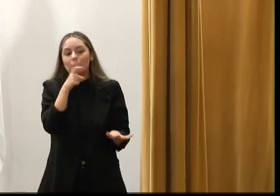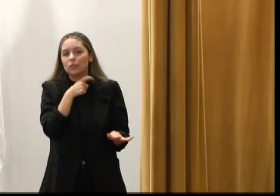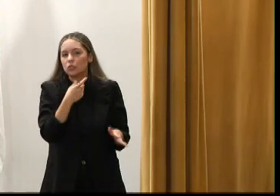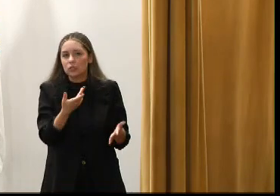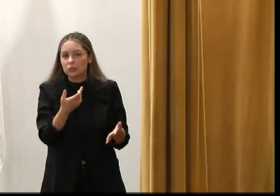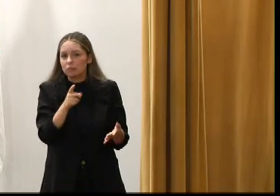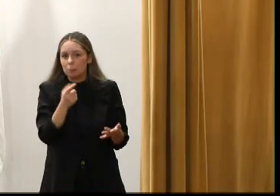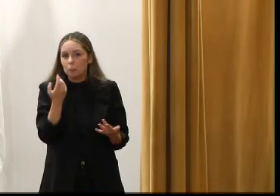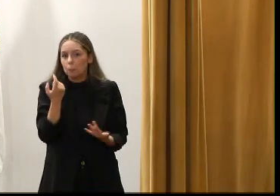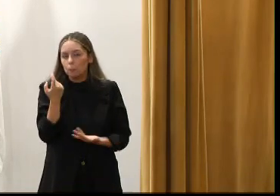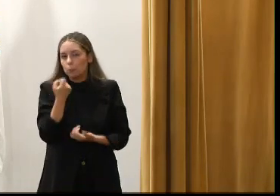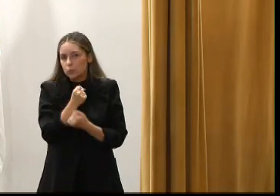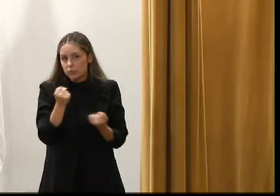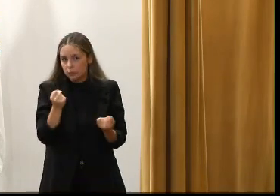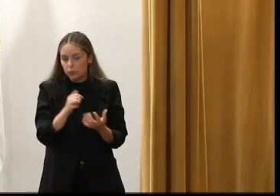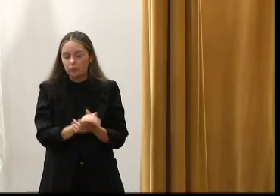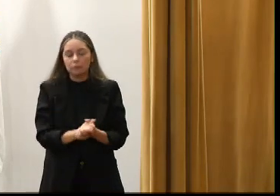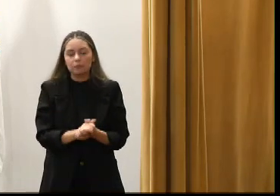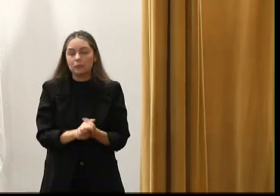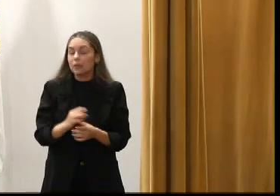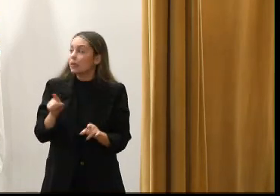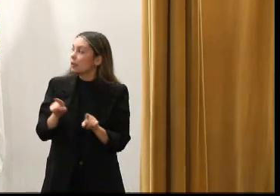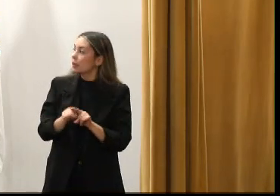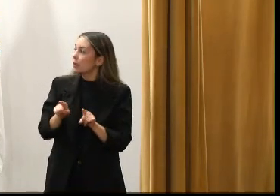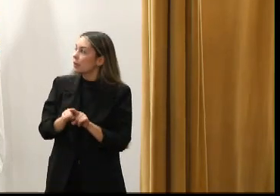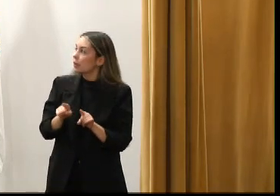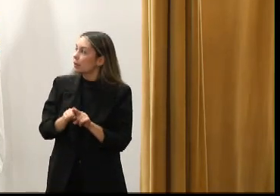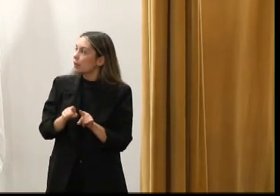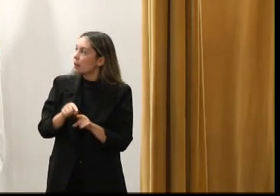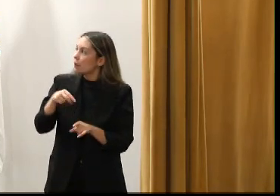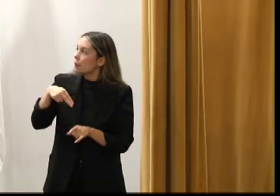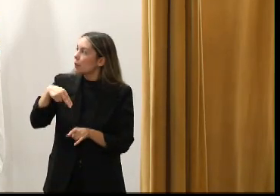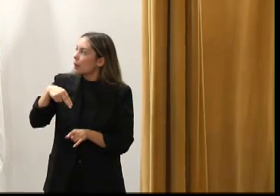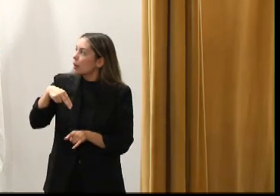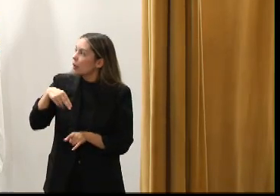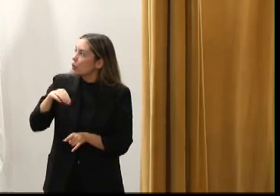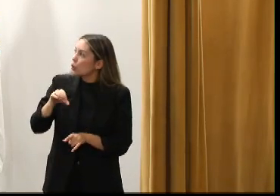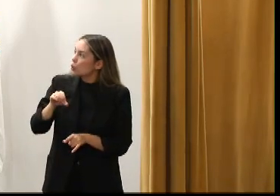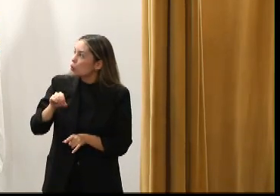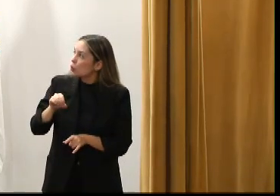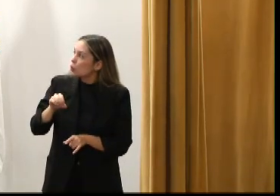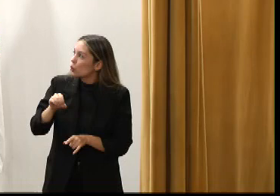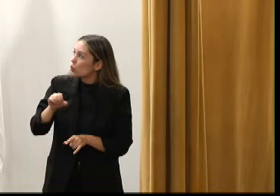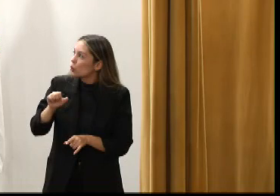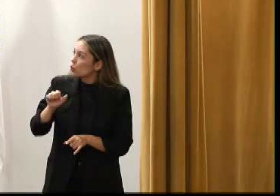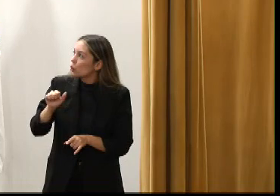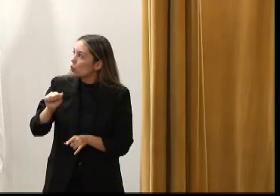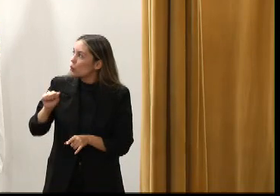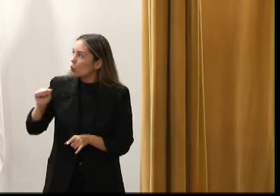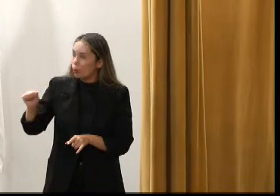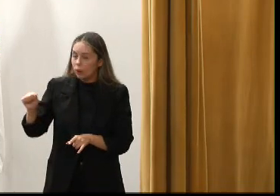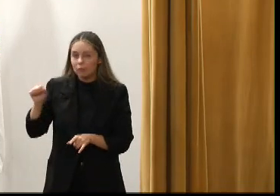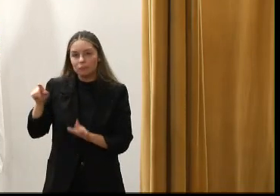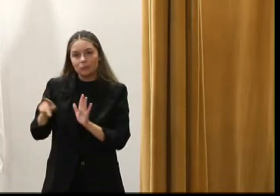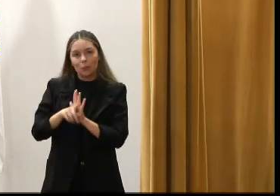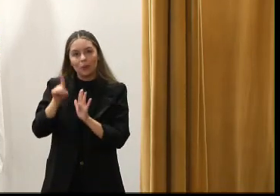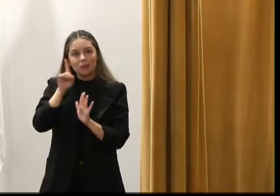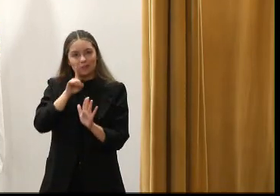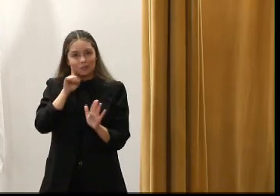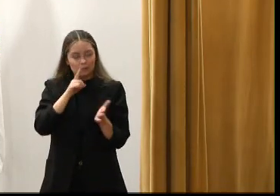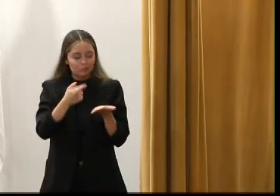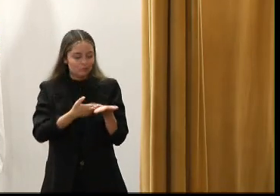E aqui eu tenho a NOAA, National Oceanographic Atmospheric Administration dos Estados Unidos.